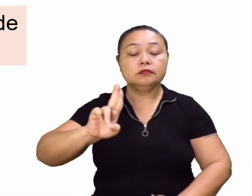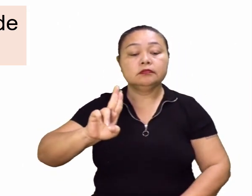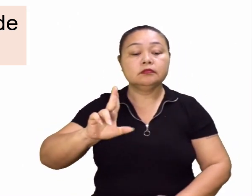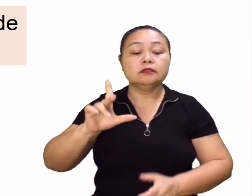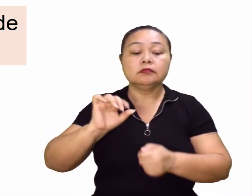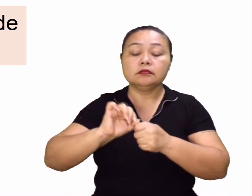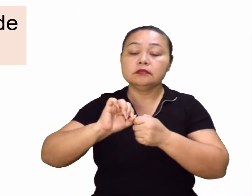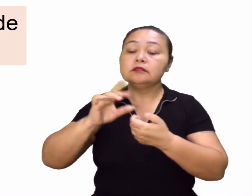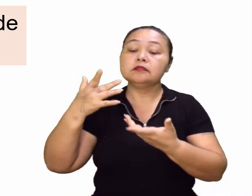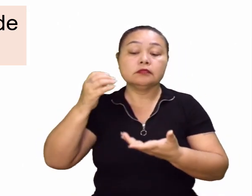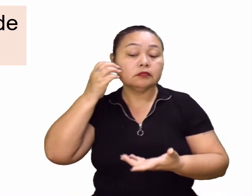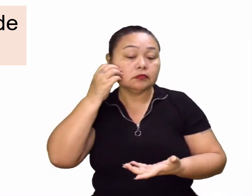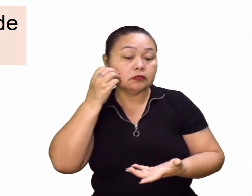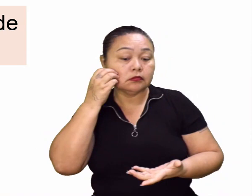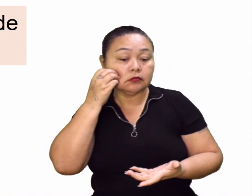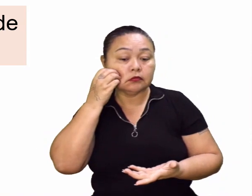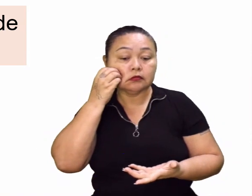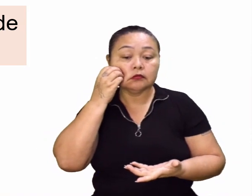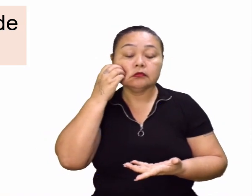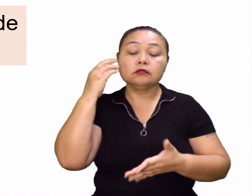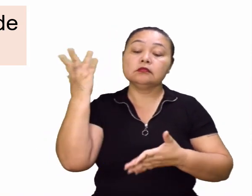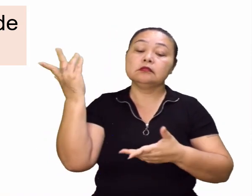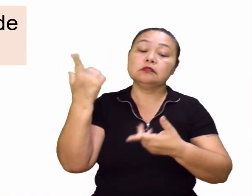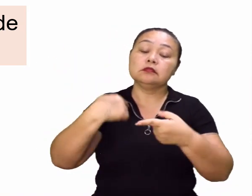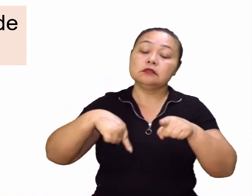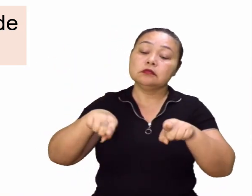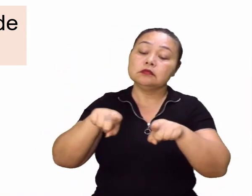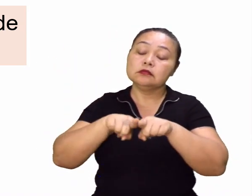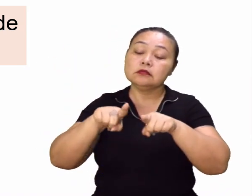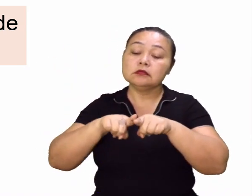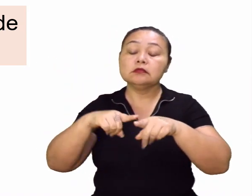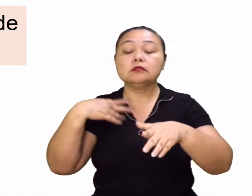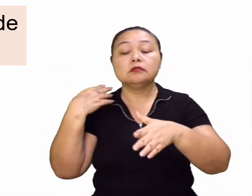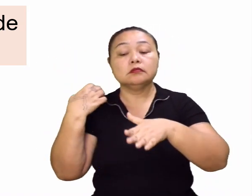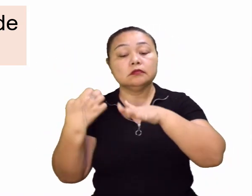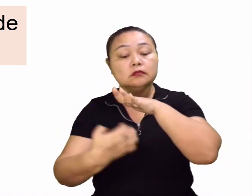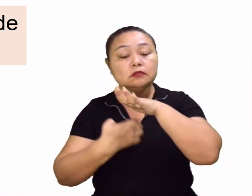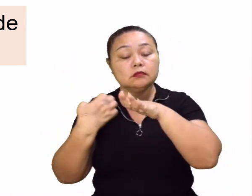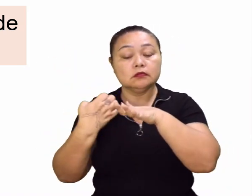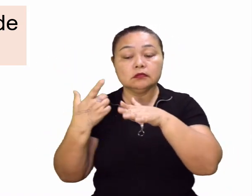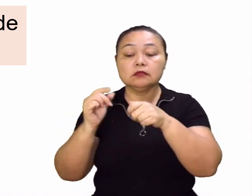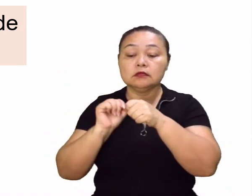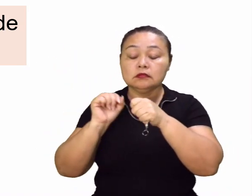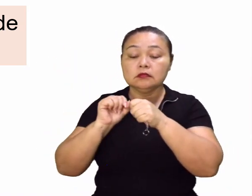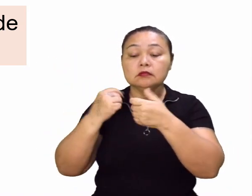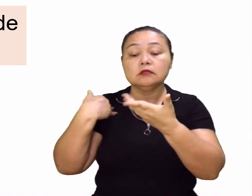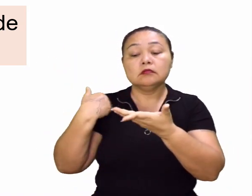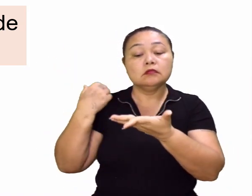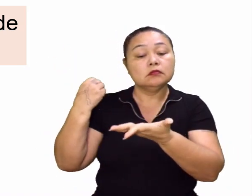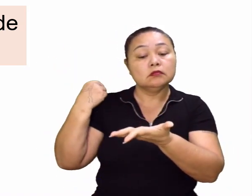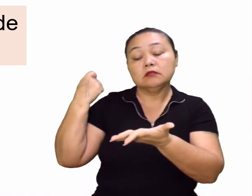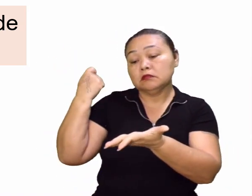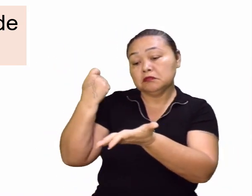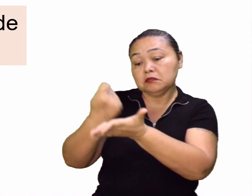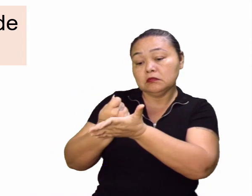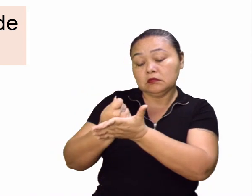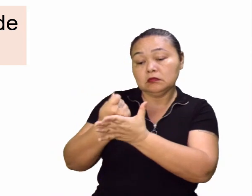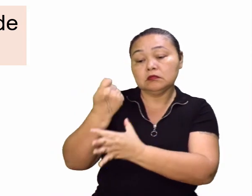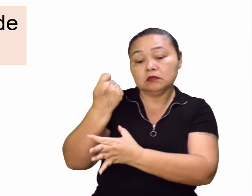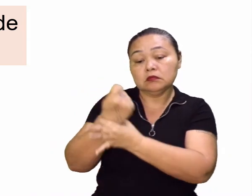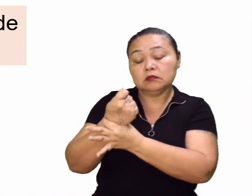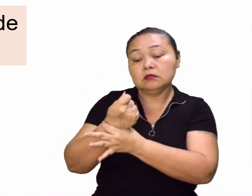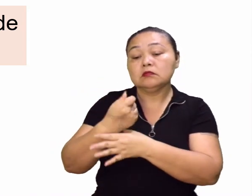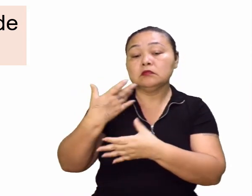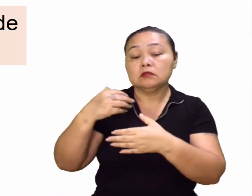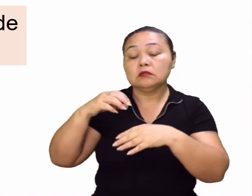por operadoras de celulares, firmas de seguros de cargas, ou seja, caminhões, por questão de